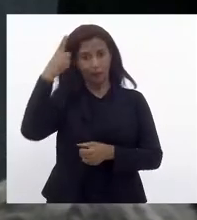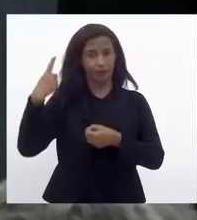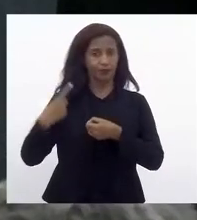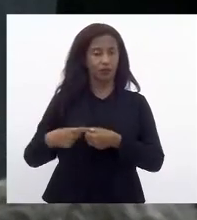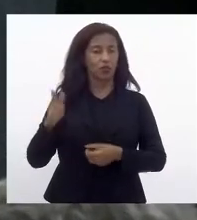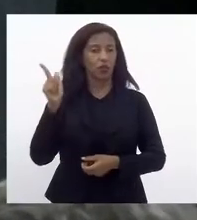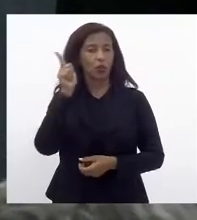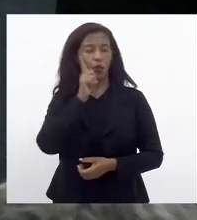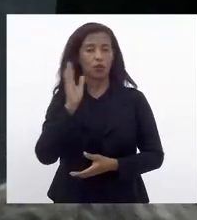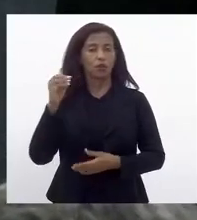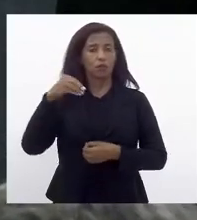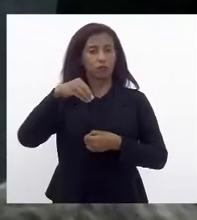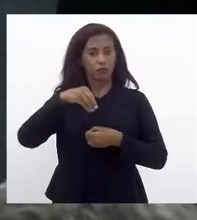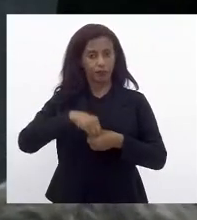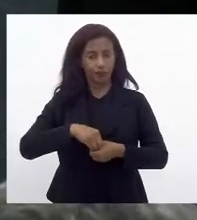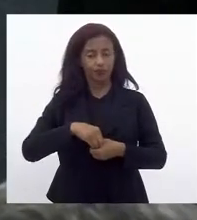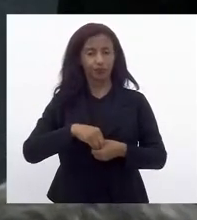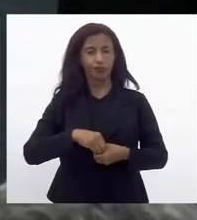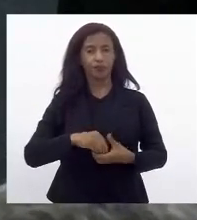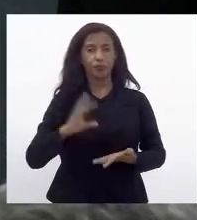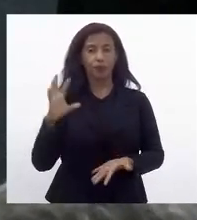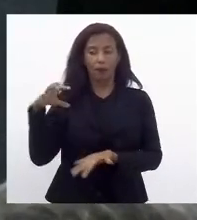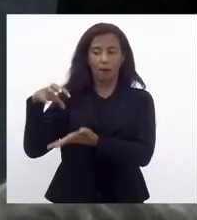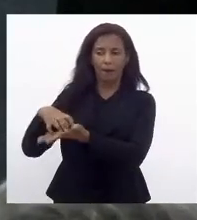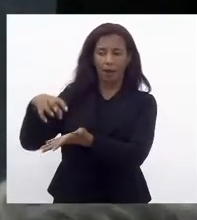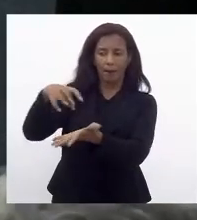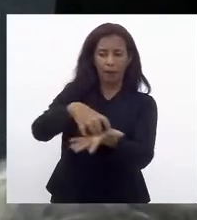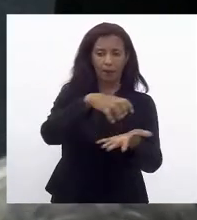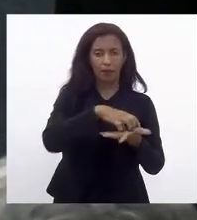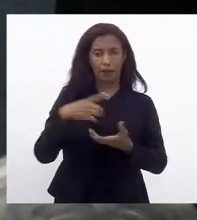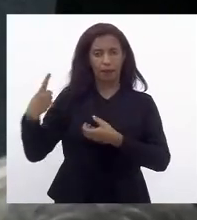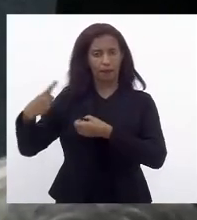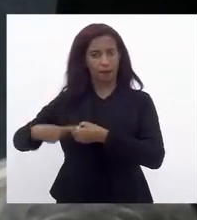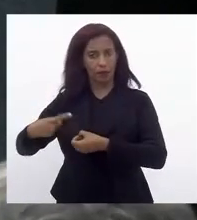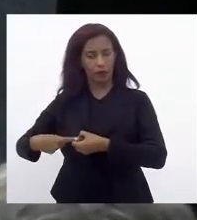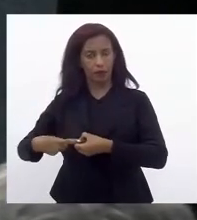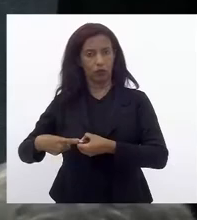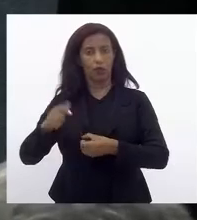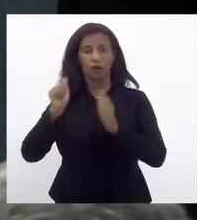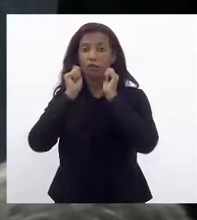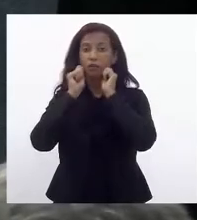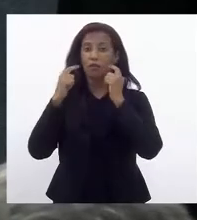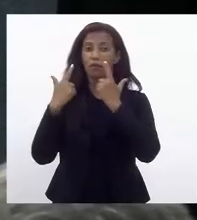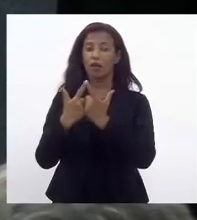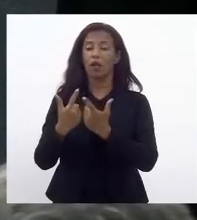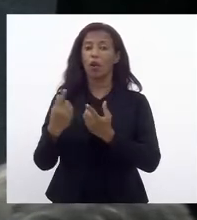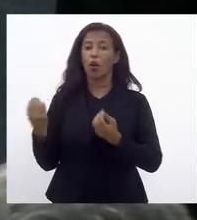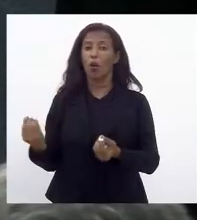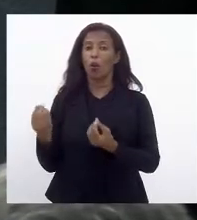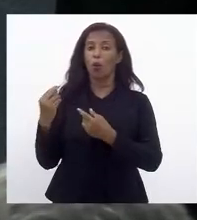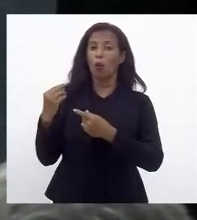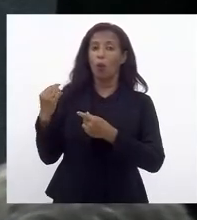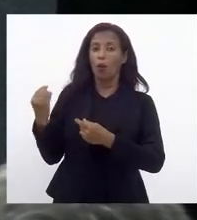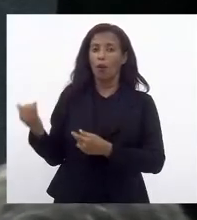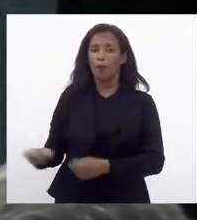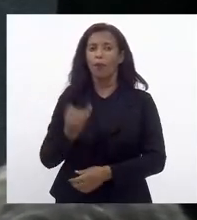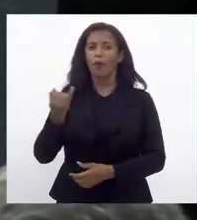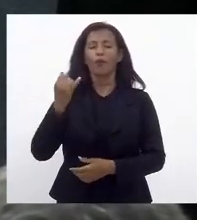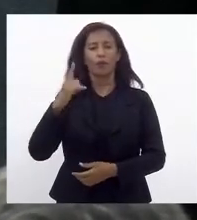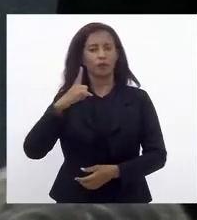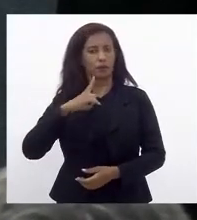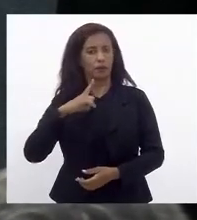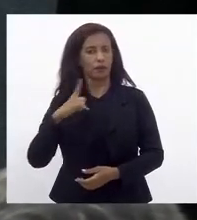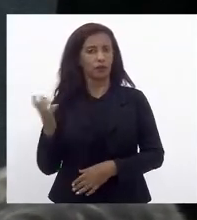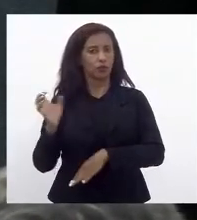já conseguiu instalar essa procuradoria em alguns municípios. E a Assembleia Legislativa, como vanguarda que é no estado, a